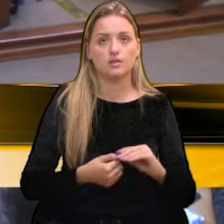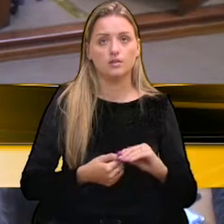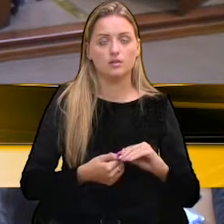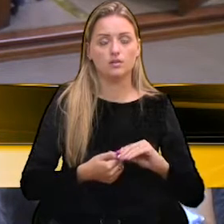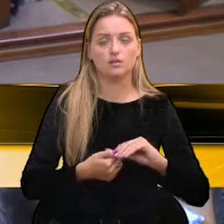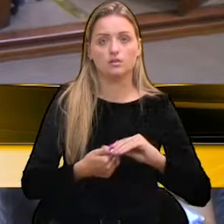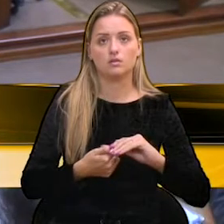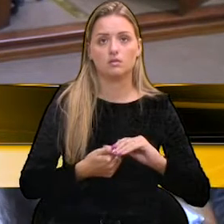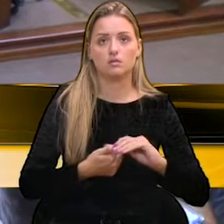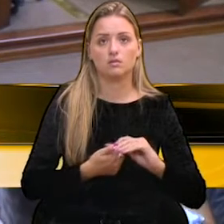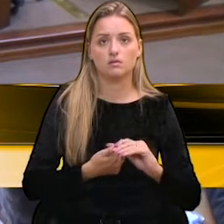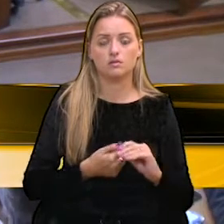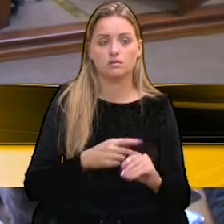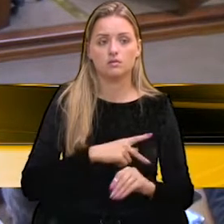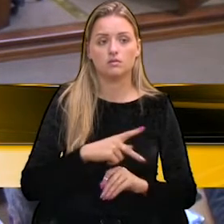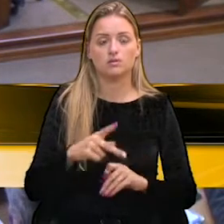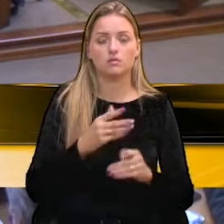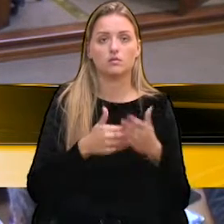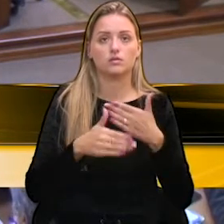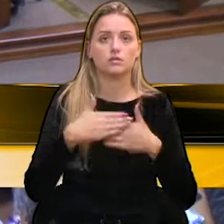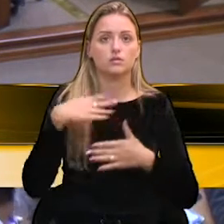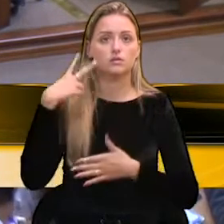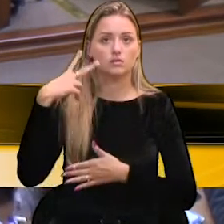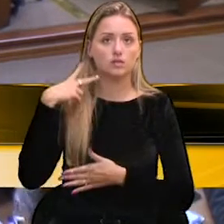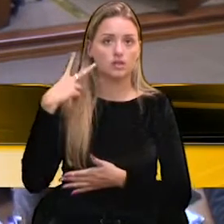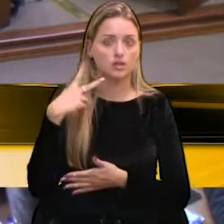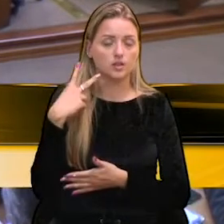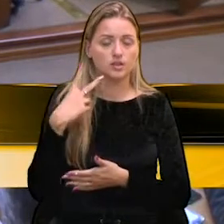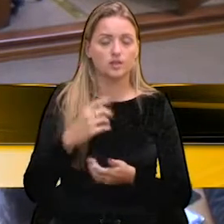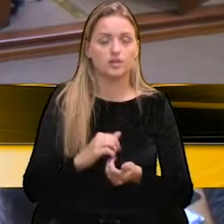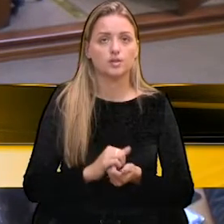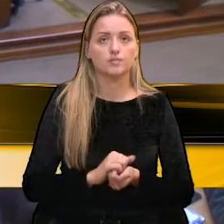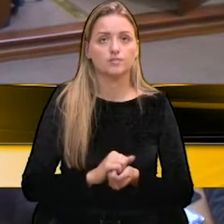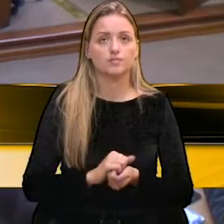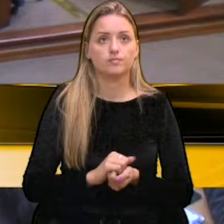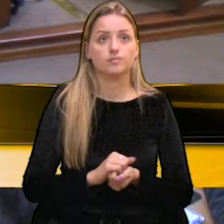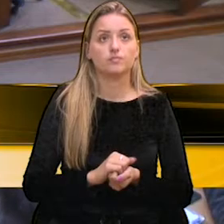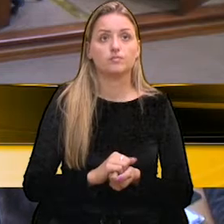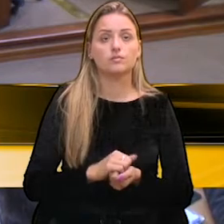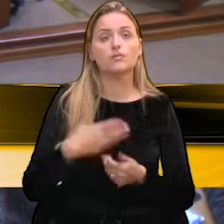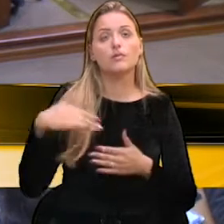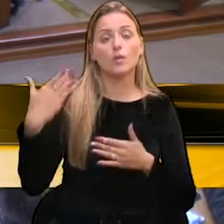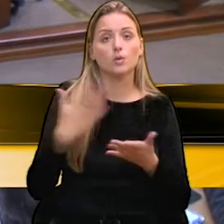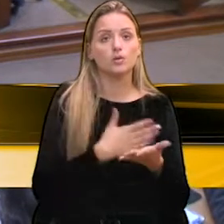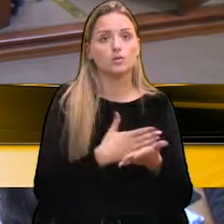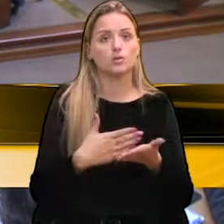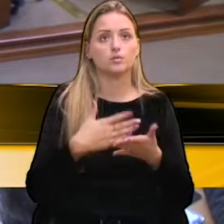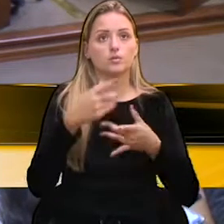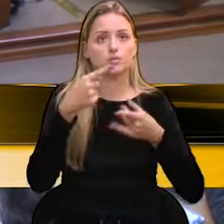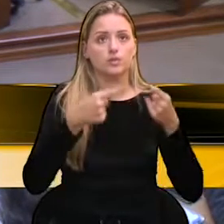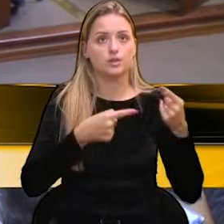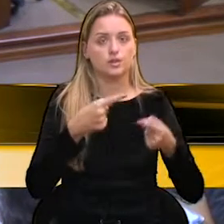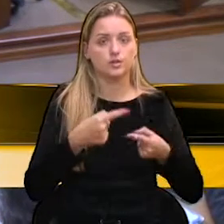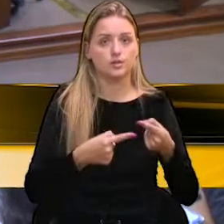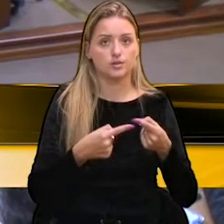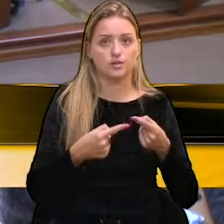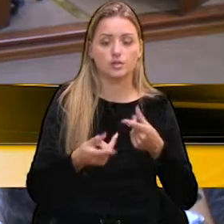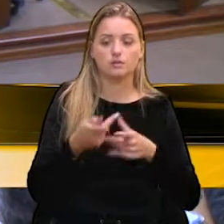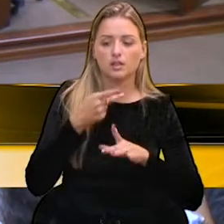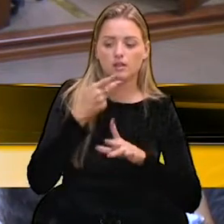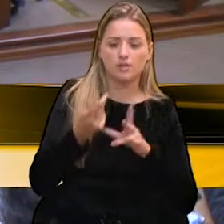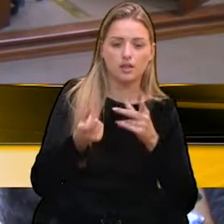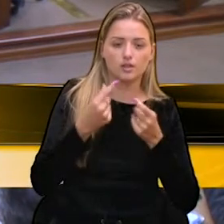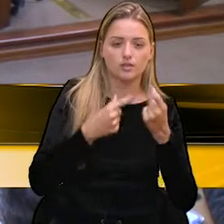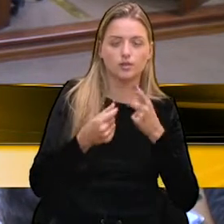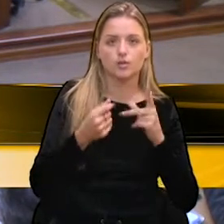Senhor presidente, senhoras vereadoras, senhores vereadores, quando da discussão da fala de alguns vereadores